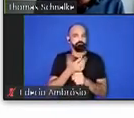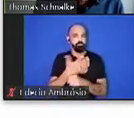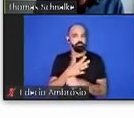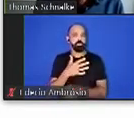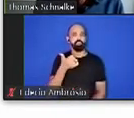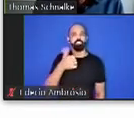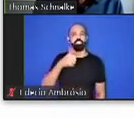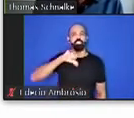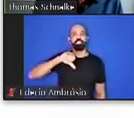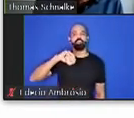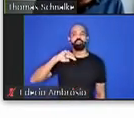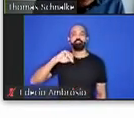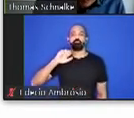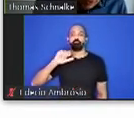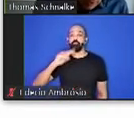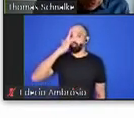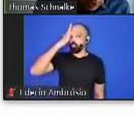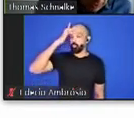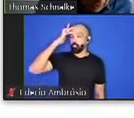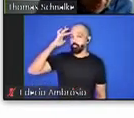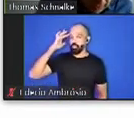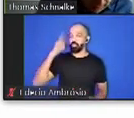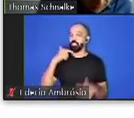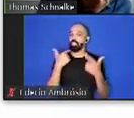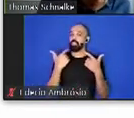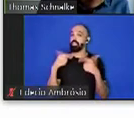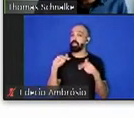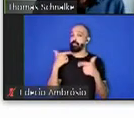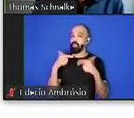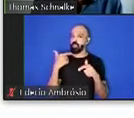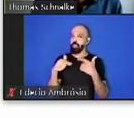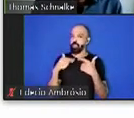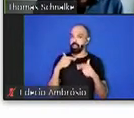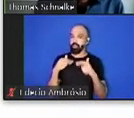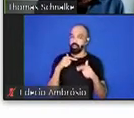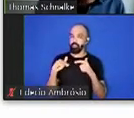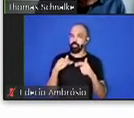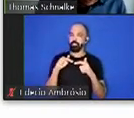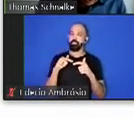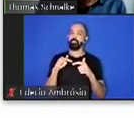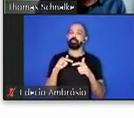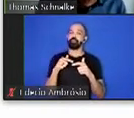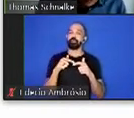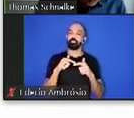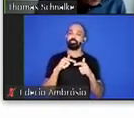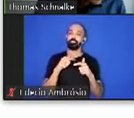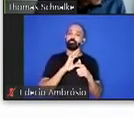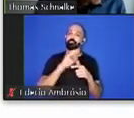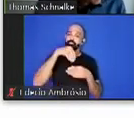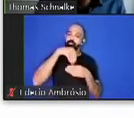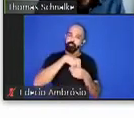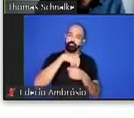mil pessoas que trabalham com e para e na Charité.